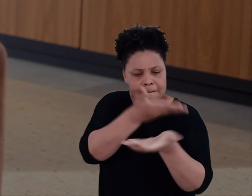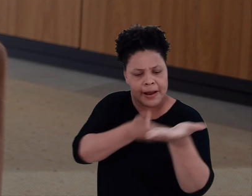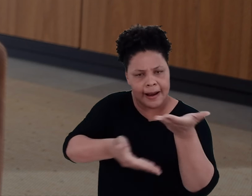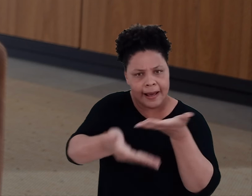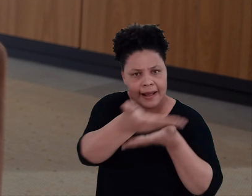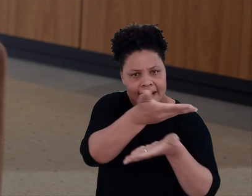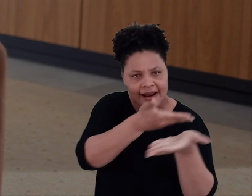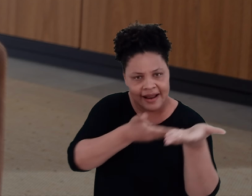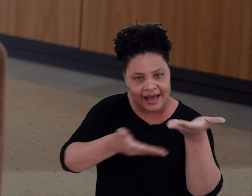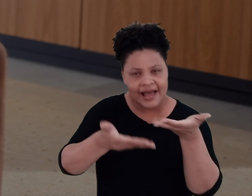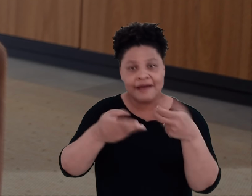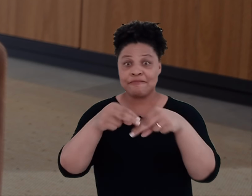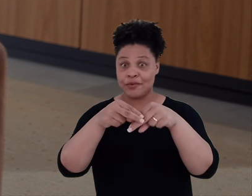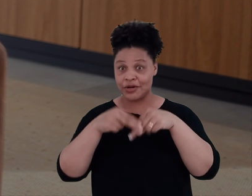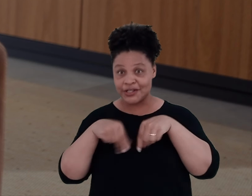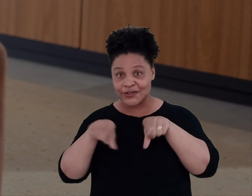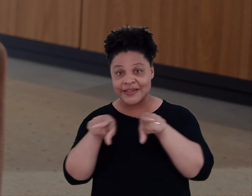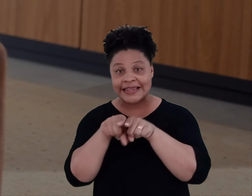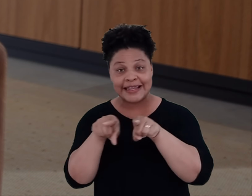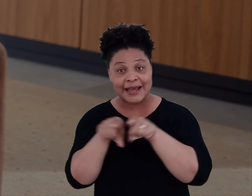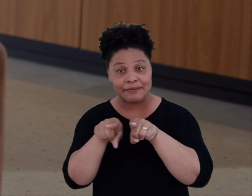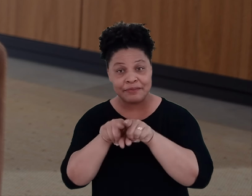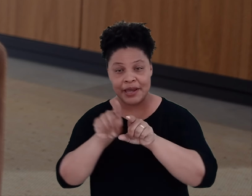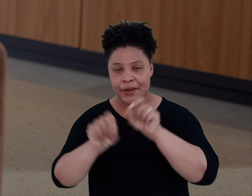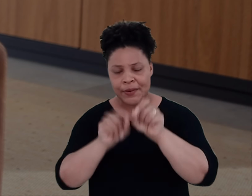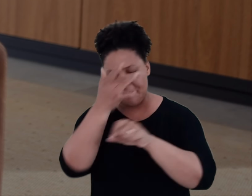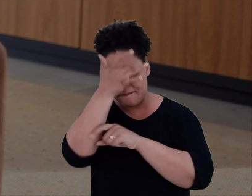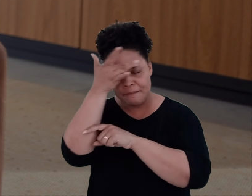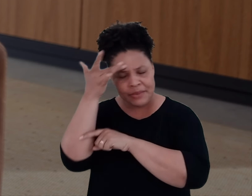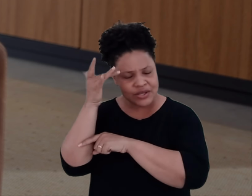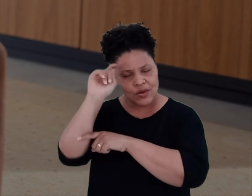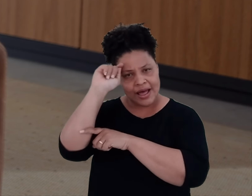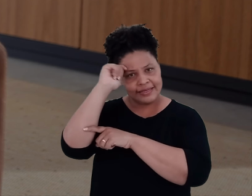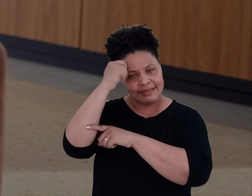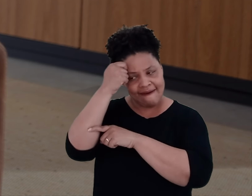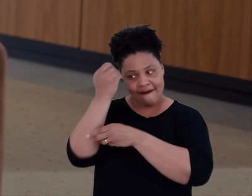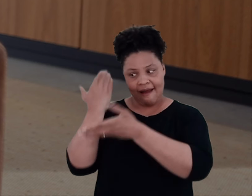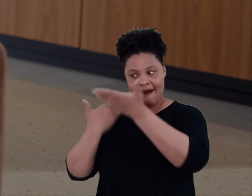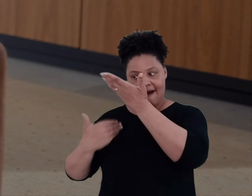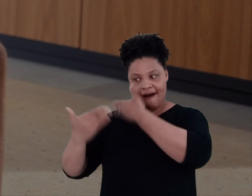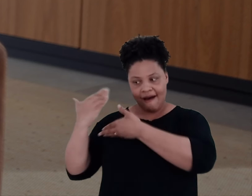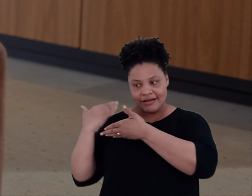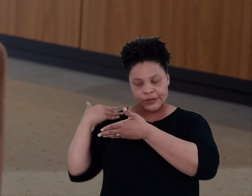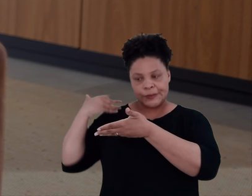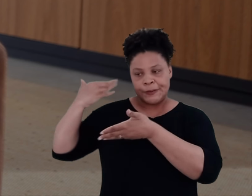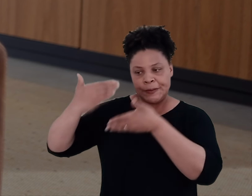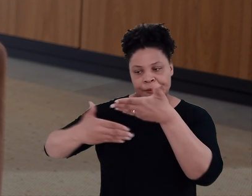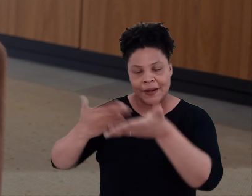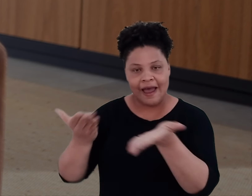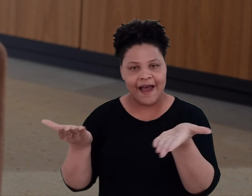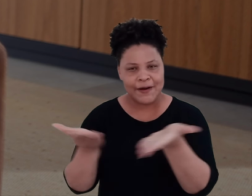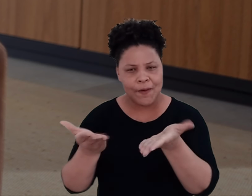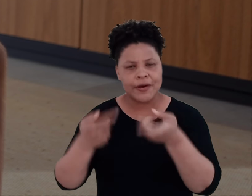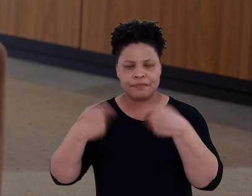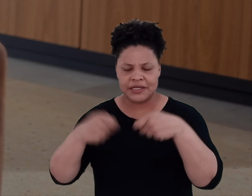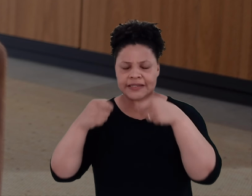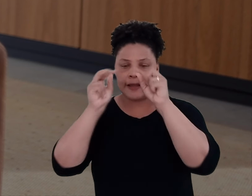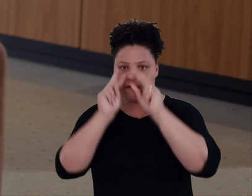negras. Além disso, as iniciativas gerenciadas por pessoas negras, no presente e no passado, precisam ser cada vez